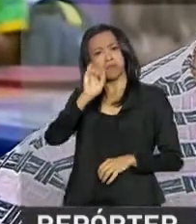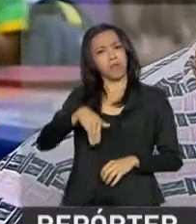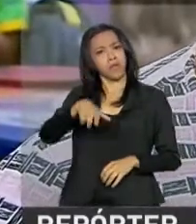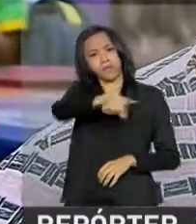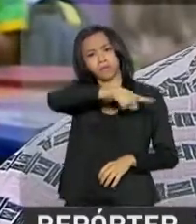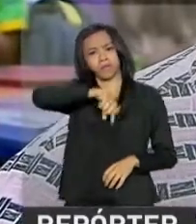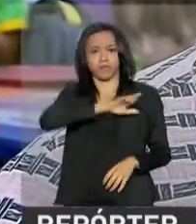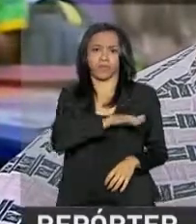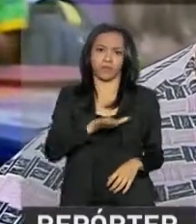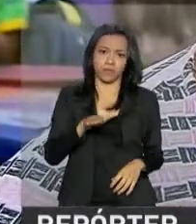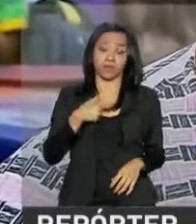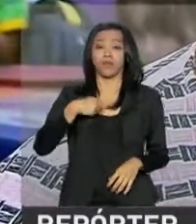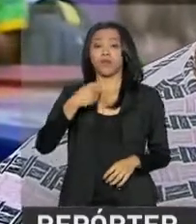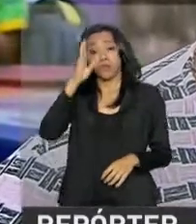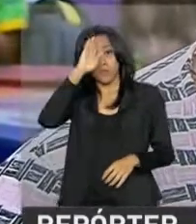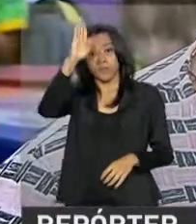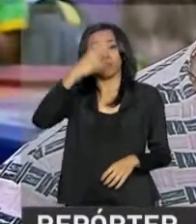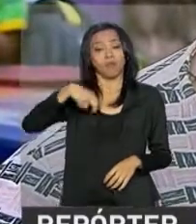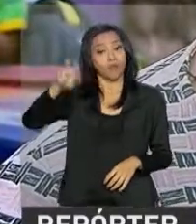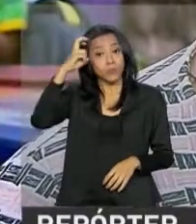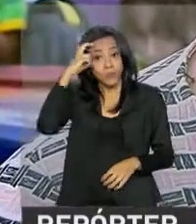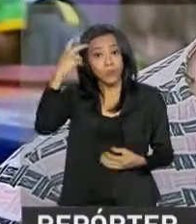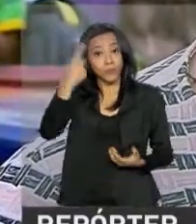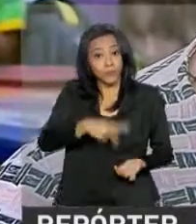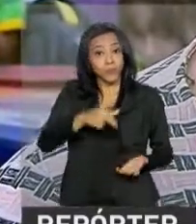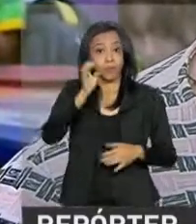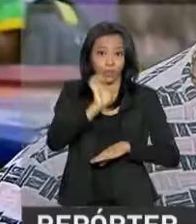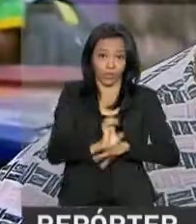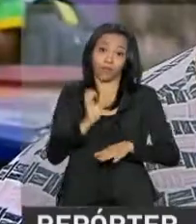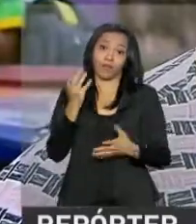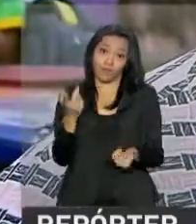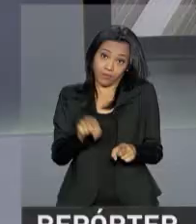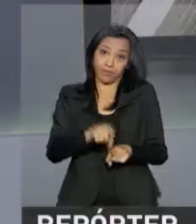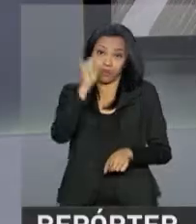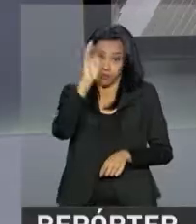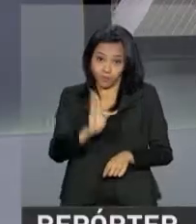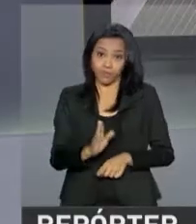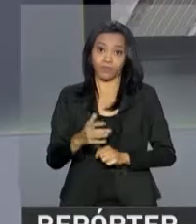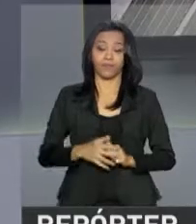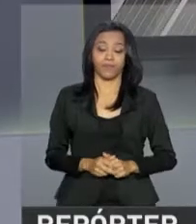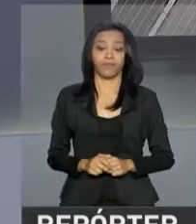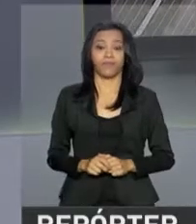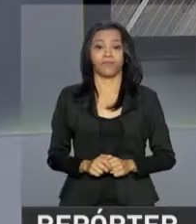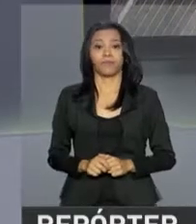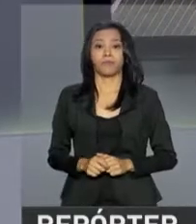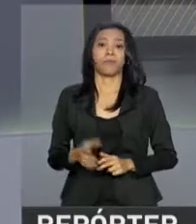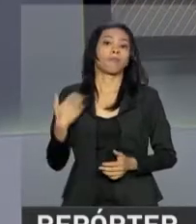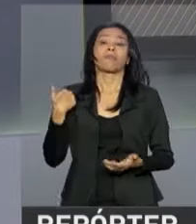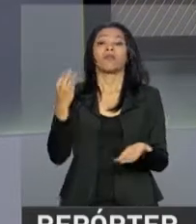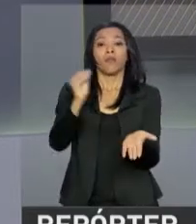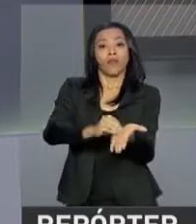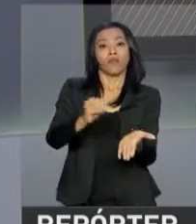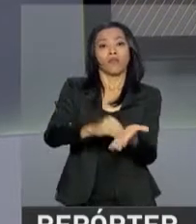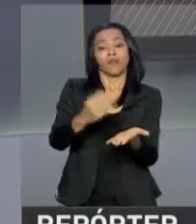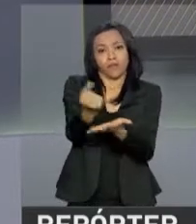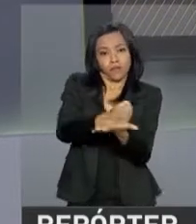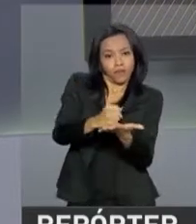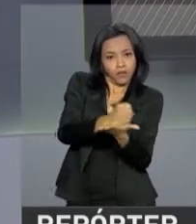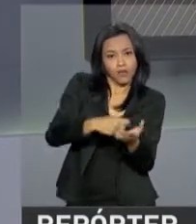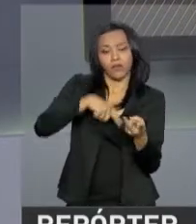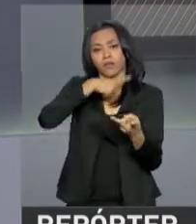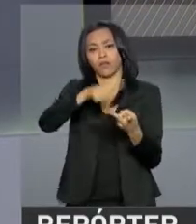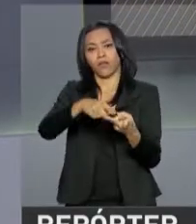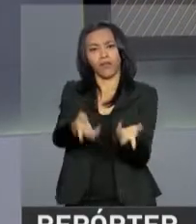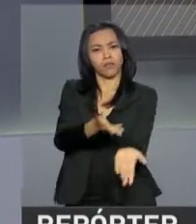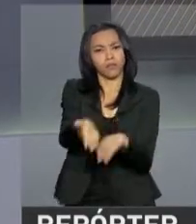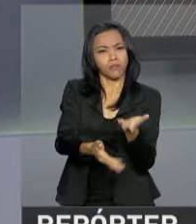Principalmente em relação à cultura, né, do nosso estado e do nosso país. E a falta de remédios, atendimento médico